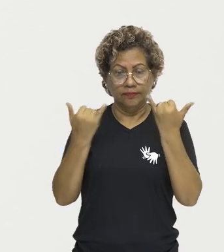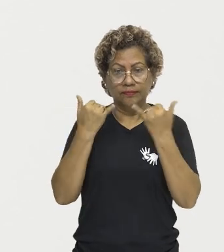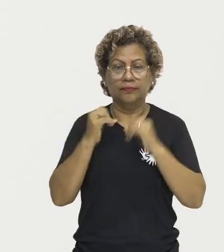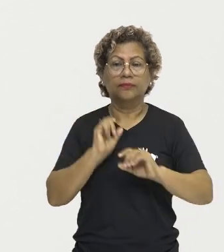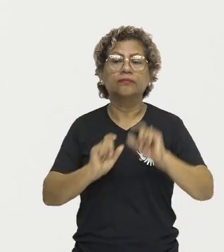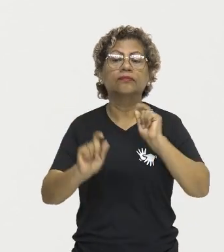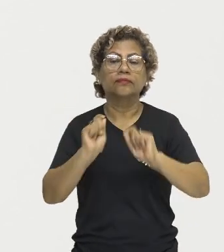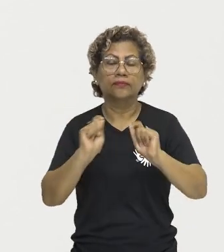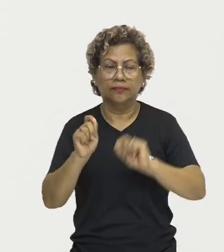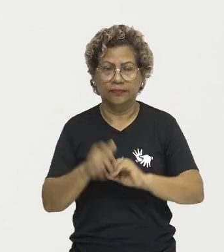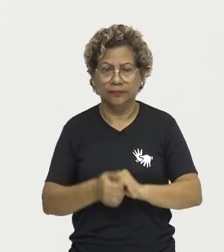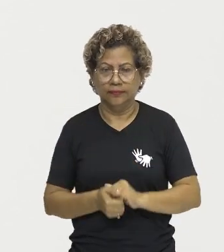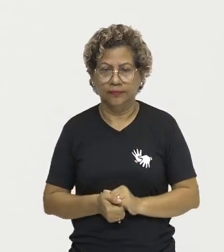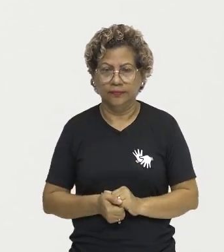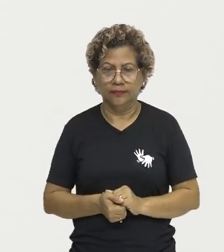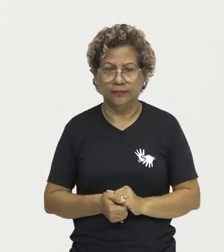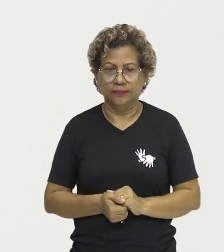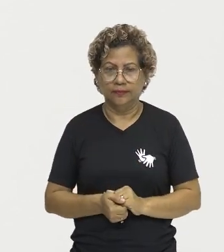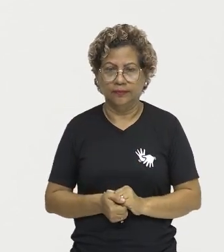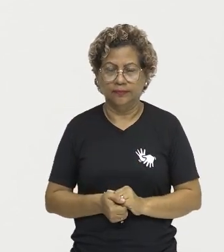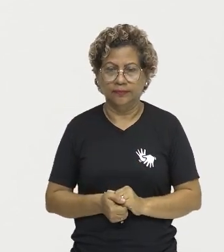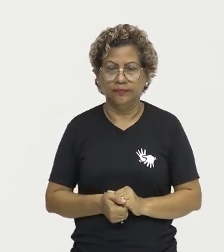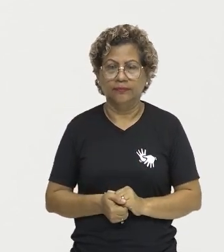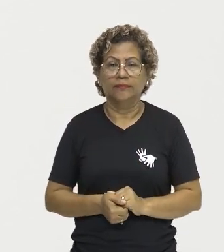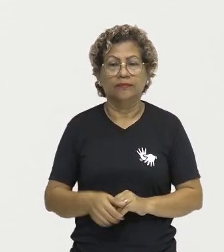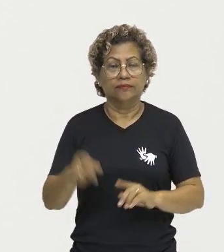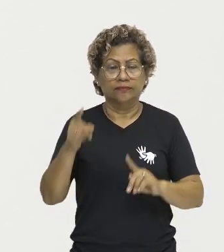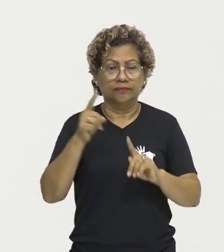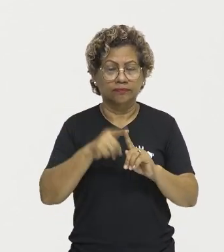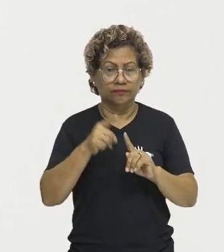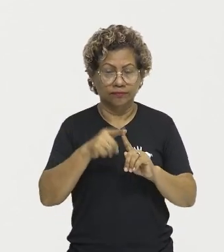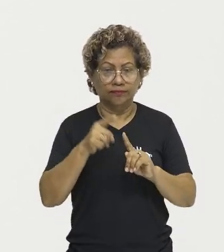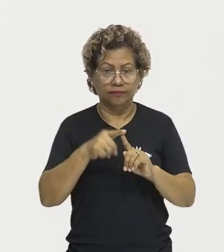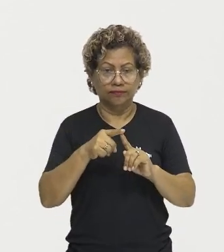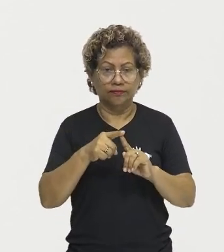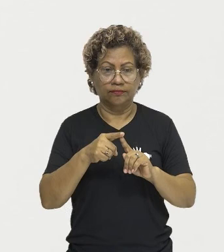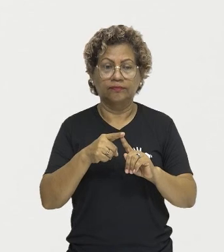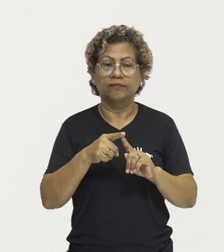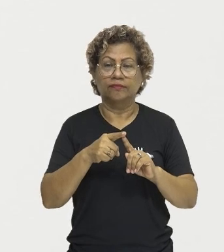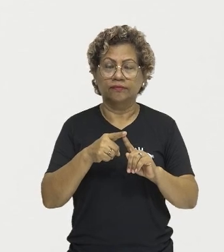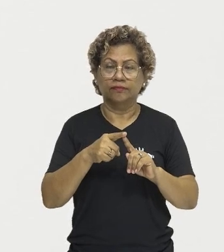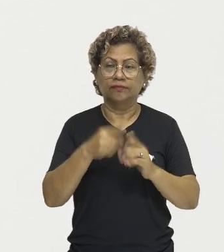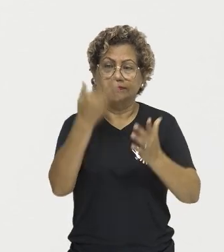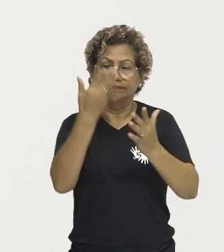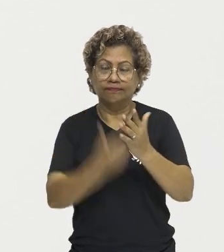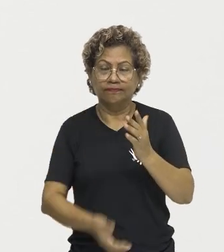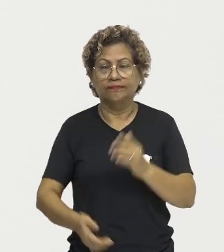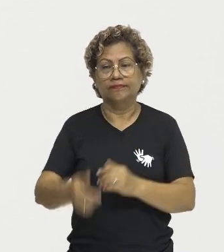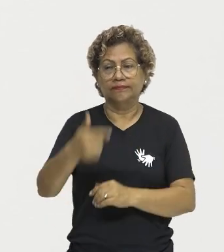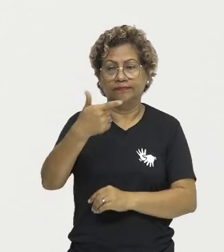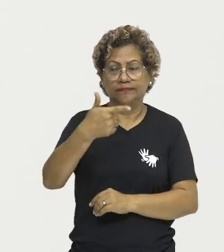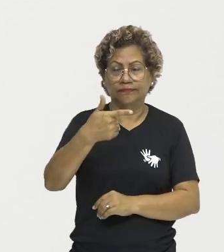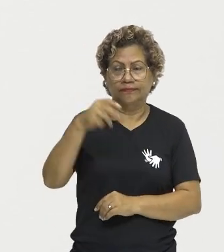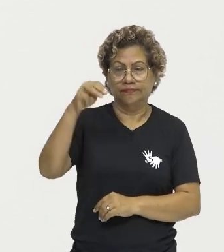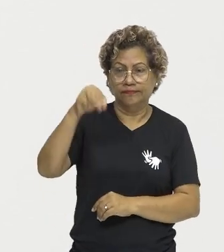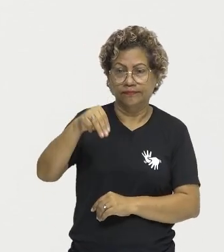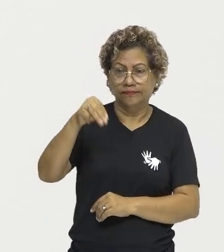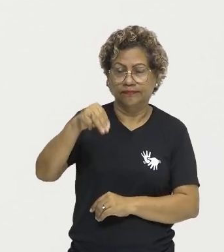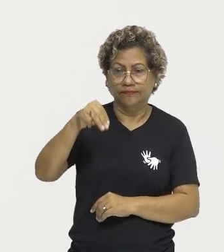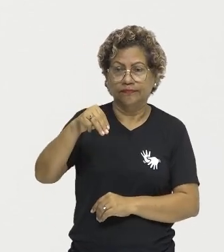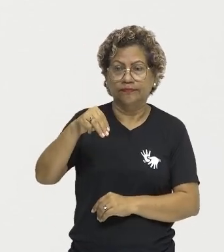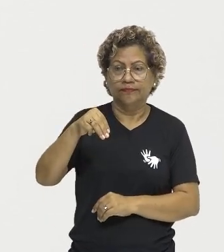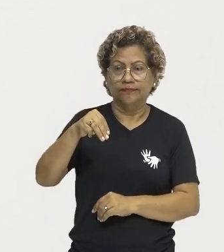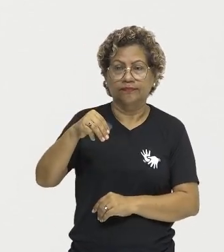quê? Essa quantidade de calor que vai ser gasta em quê? Em 2 minutos, em 12 horas. Logo, nós temos